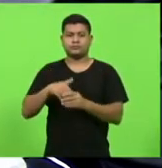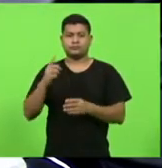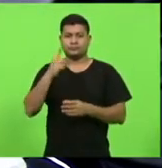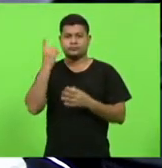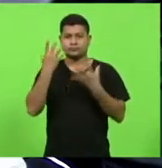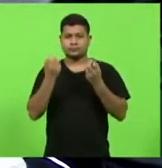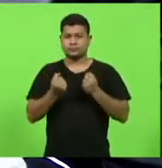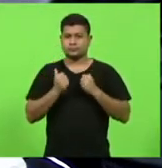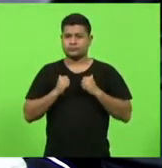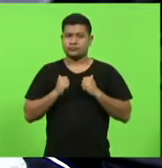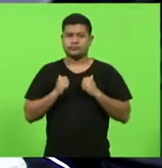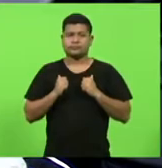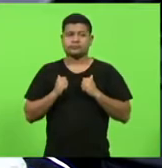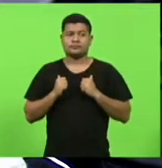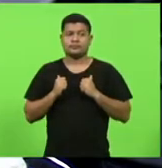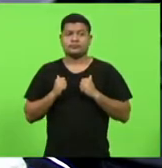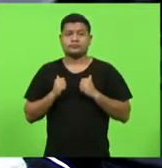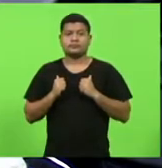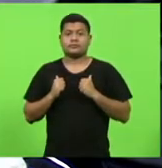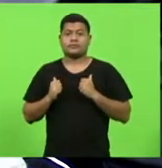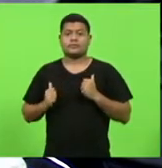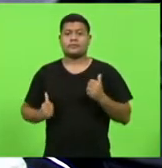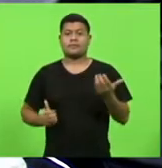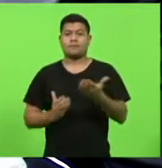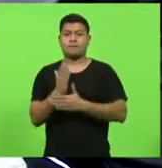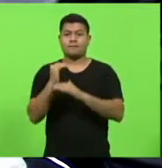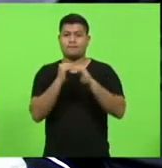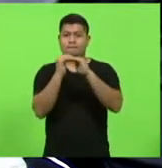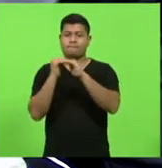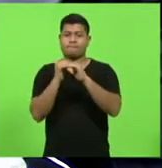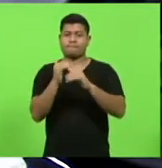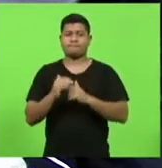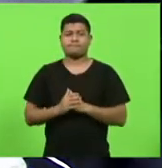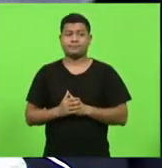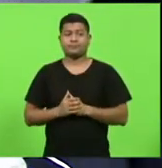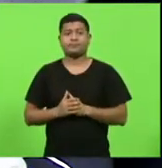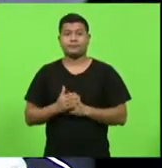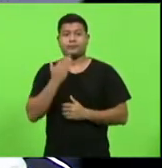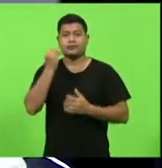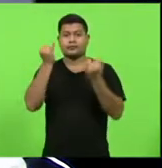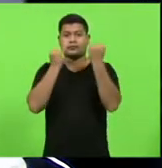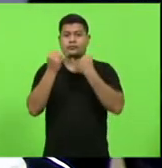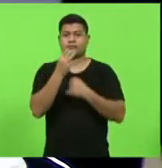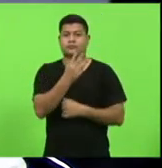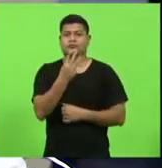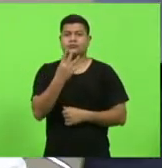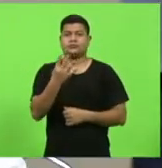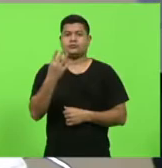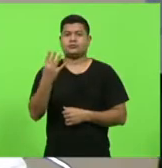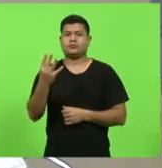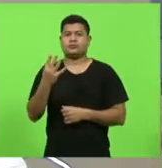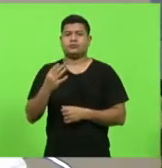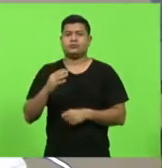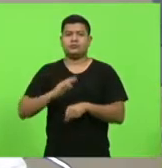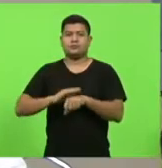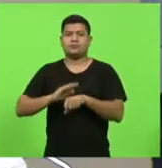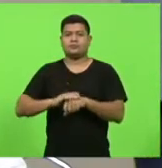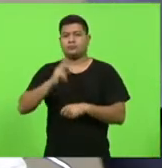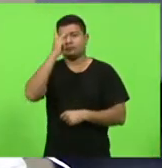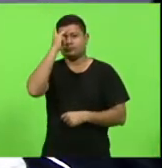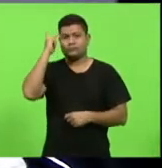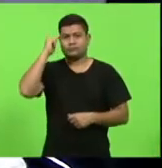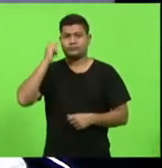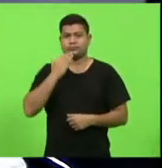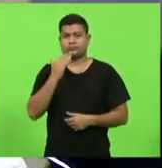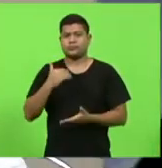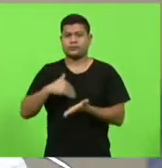que aprovam, permaneçam como se encontram. Aprovado por unanimidade. Pedido de informação 344, autor, deputada Paulinha, solicitando